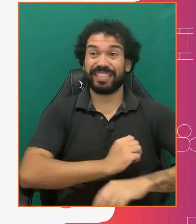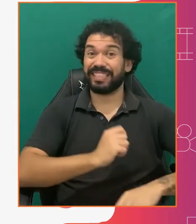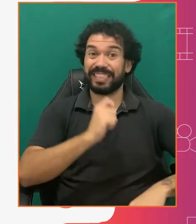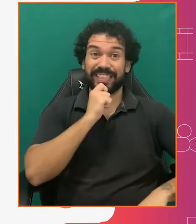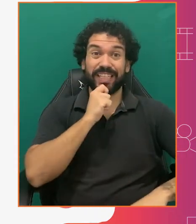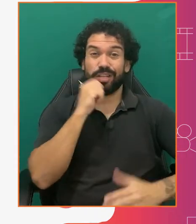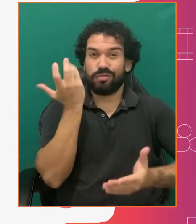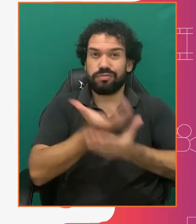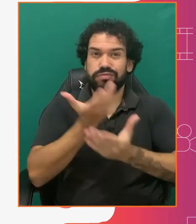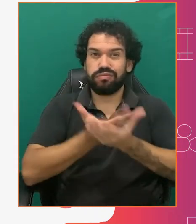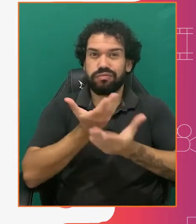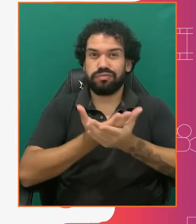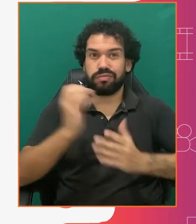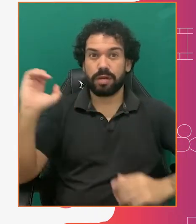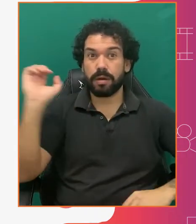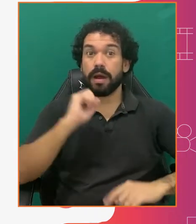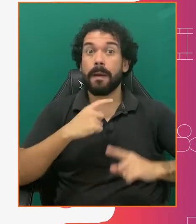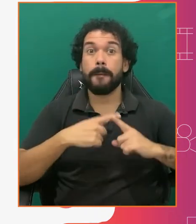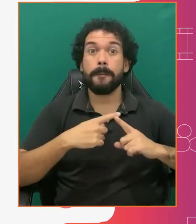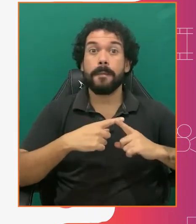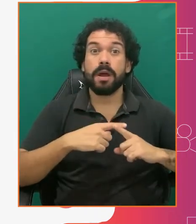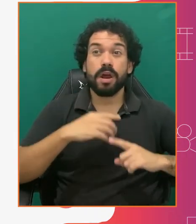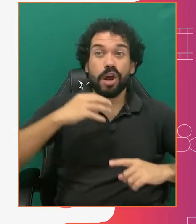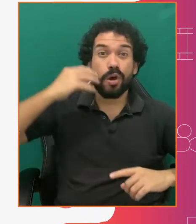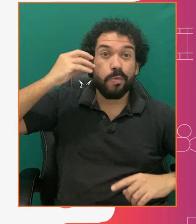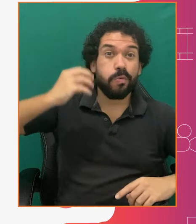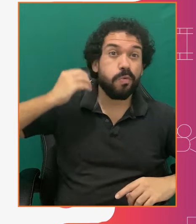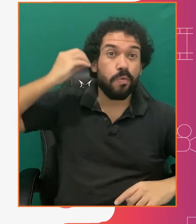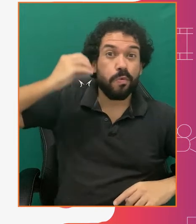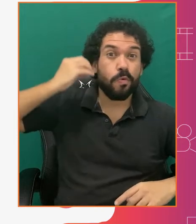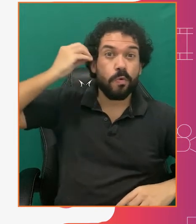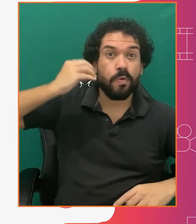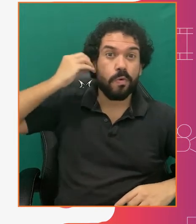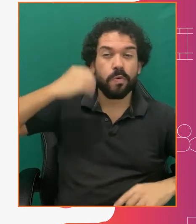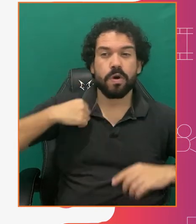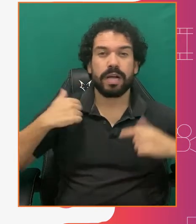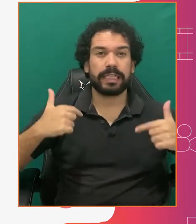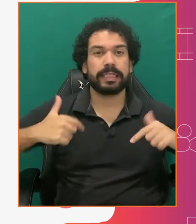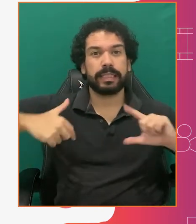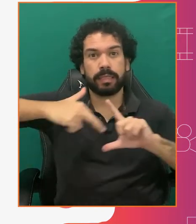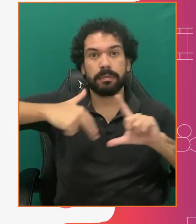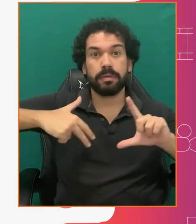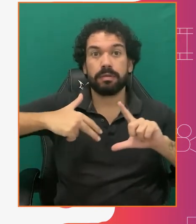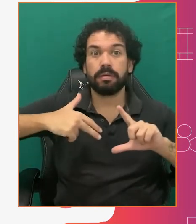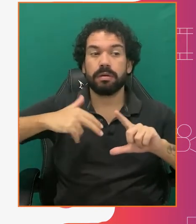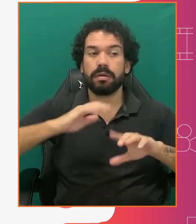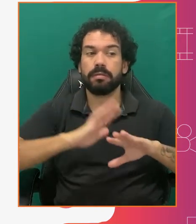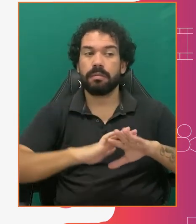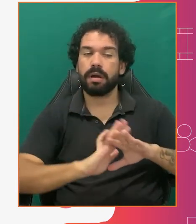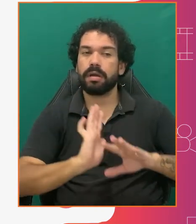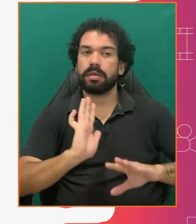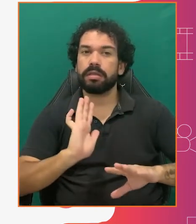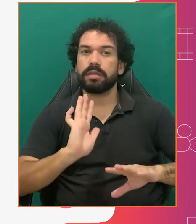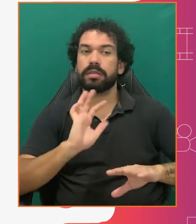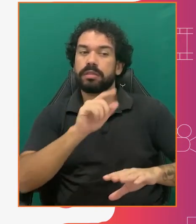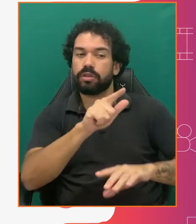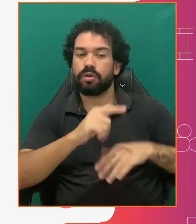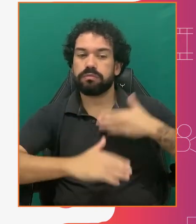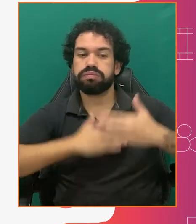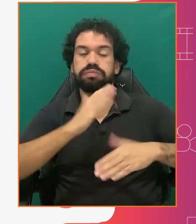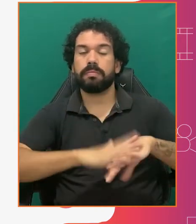para aprender, porque quanto mais experiente é o animador, mais intuitivo vai ser